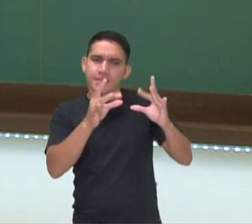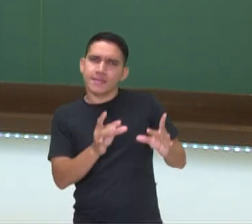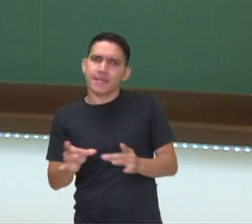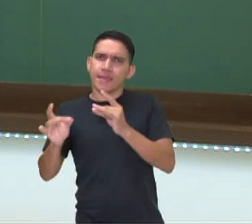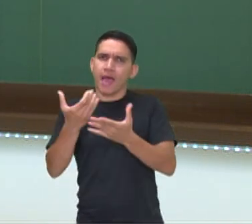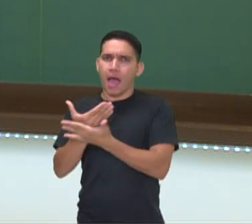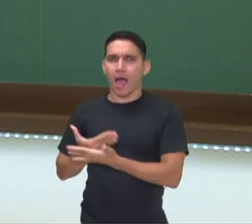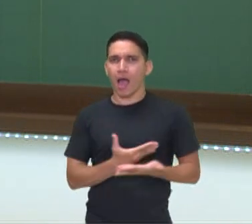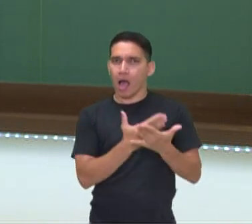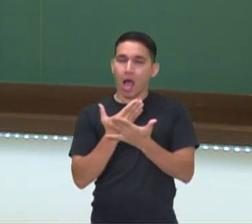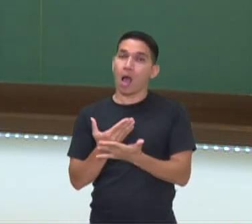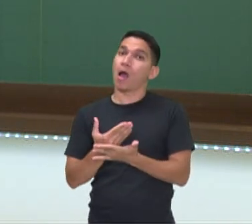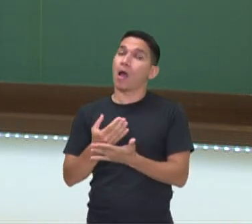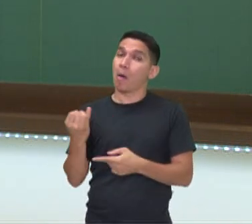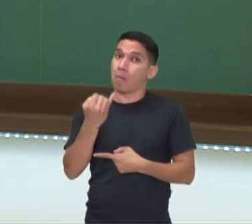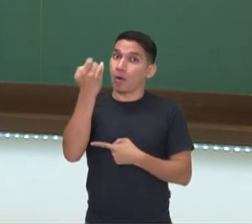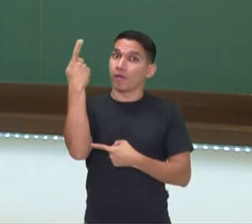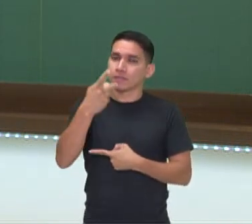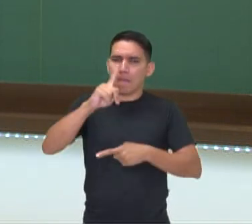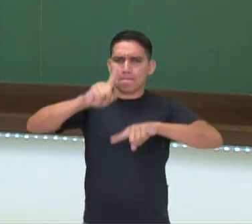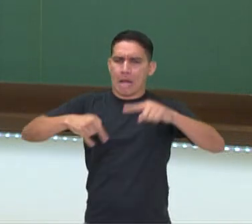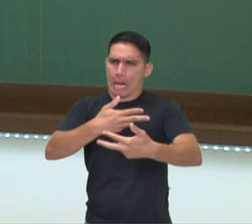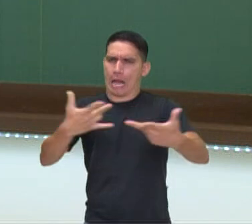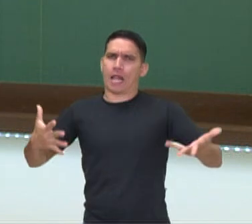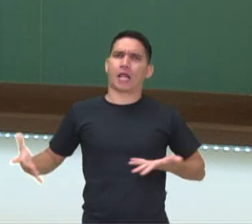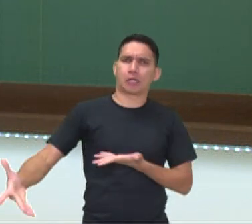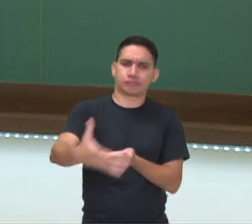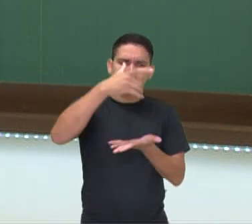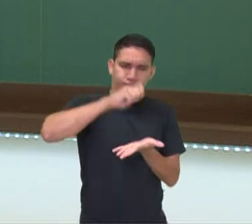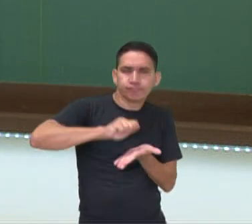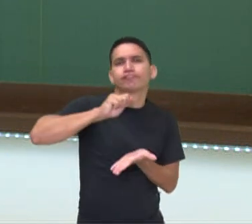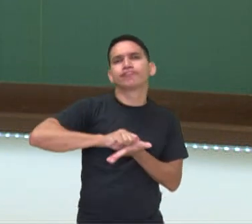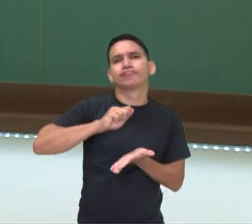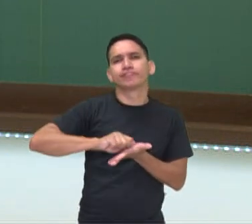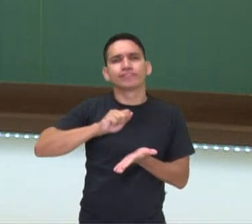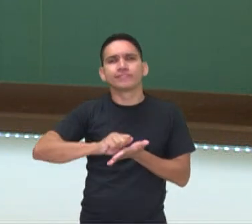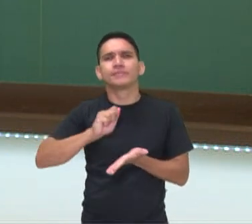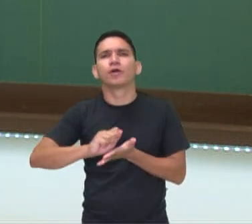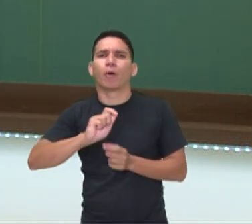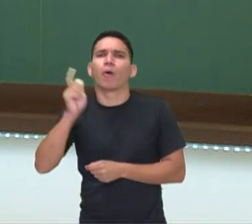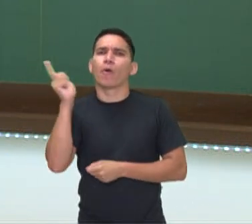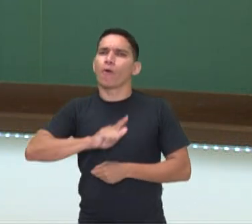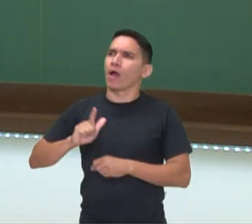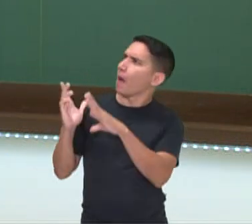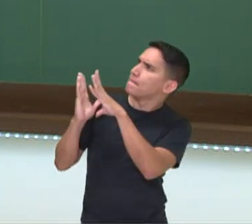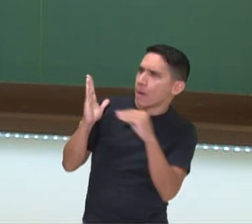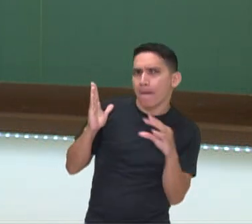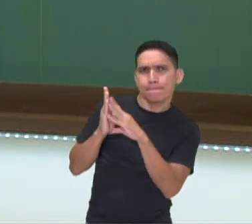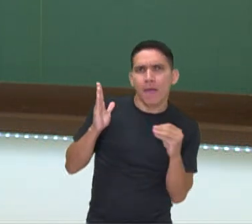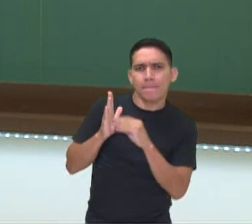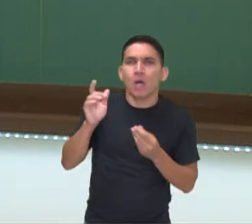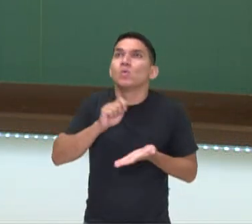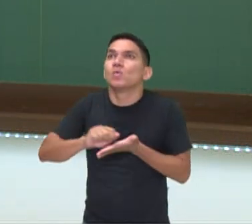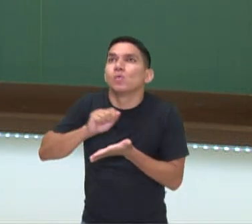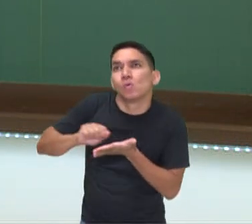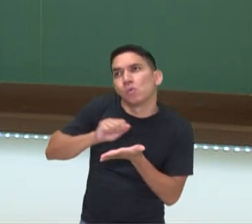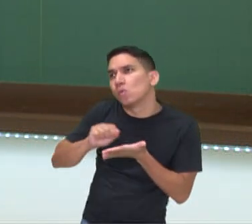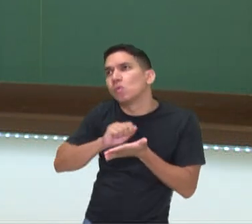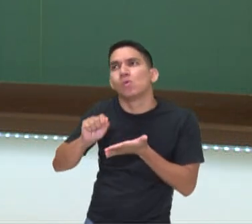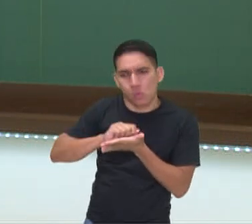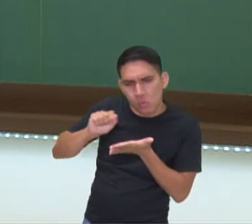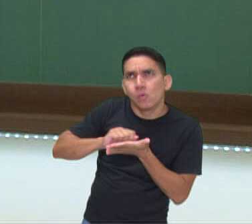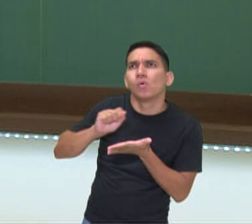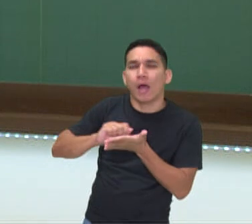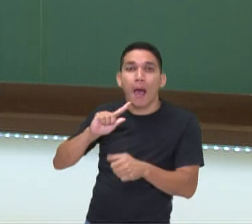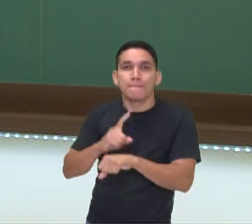é importante que você disponha de papel, caneta, lápis e borracha, para que você possa realizar as anotações daqueles conteúdos que estarão